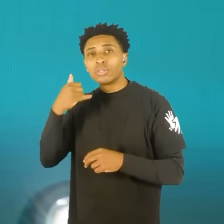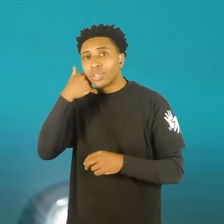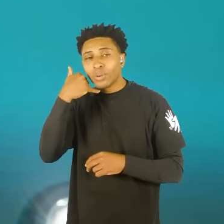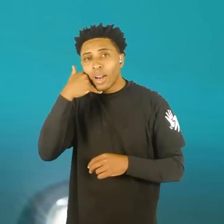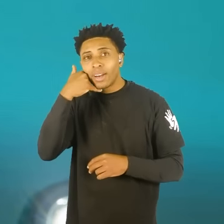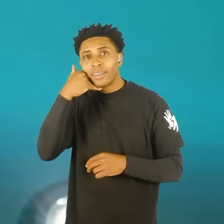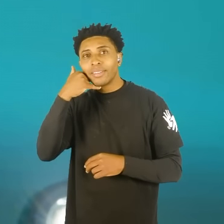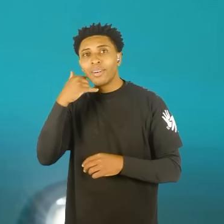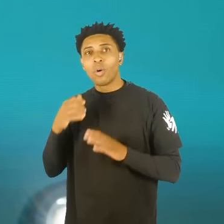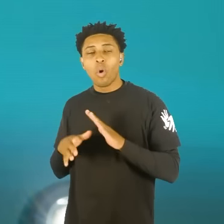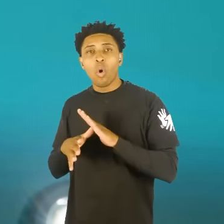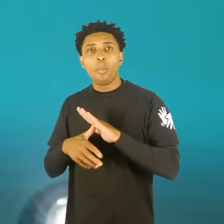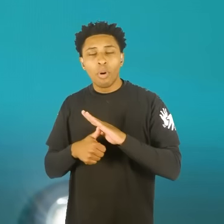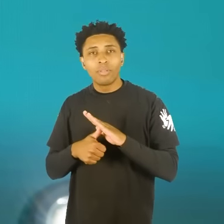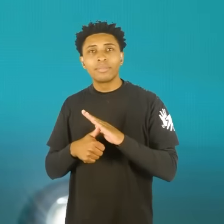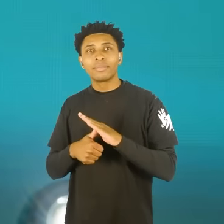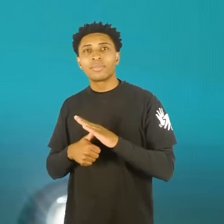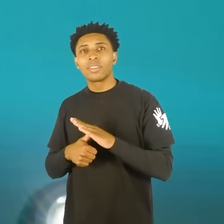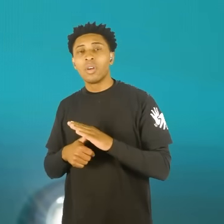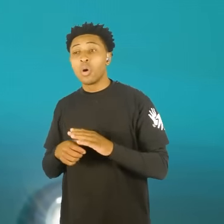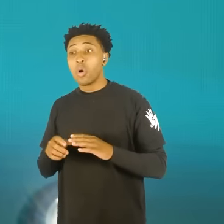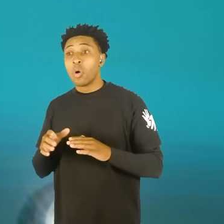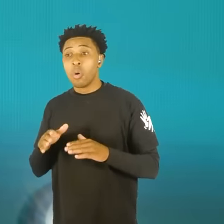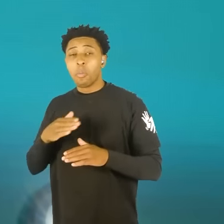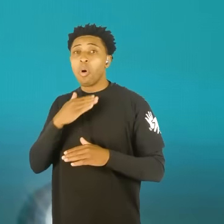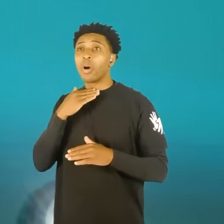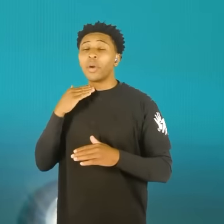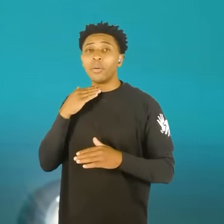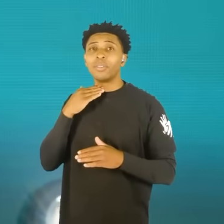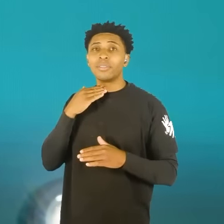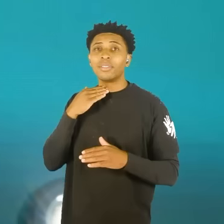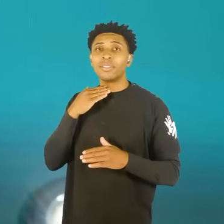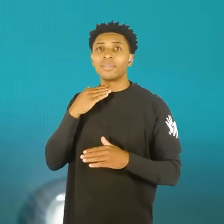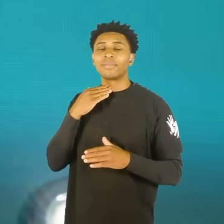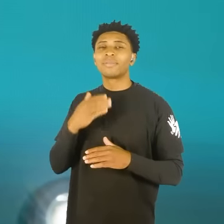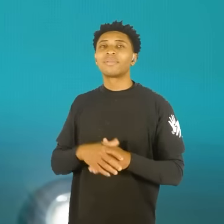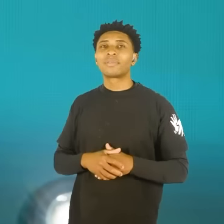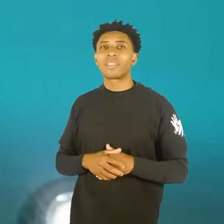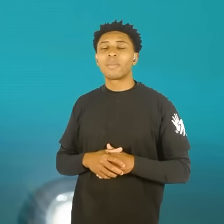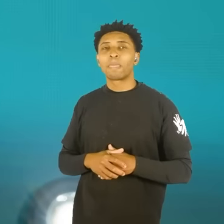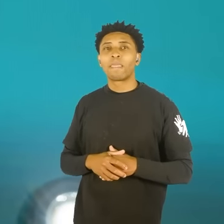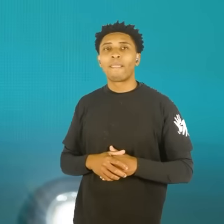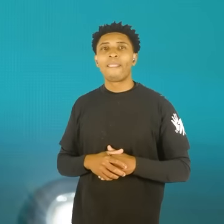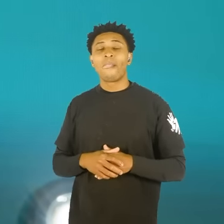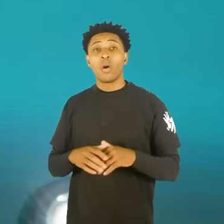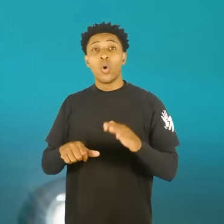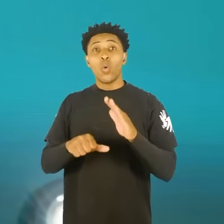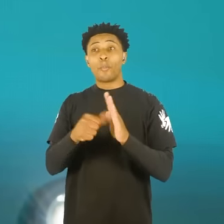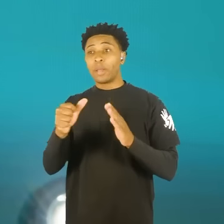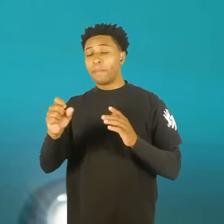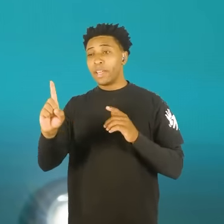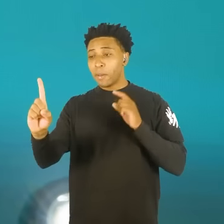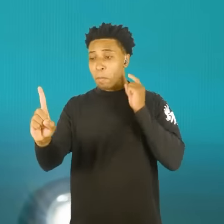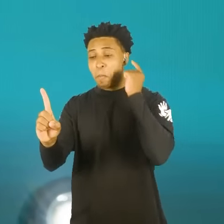fica chocado quando alguém é morto porque não quis dar a bolsa? Pois eu estou falando para você que o primeiro homicídio foi por causa de foi num culto por